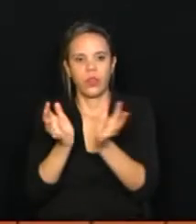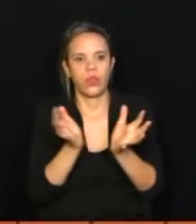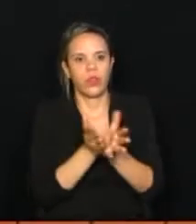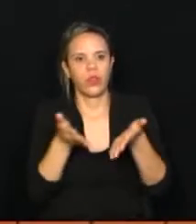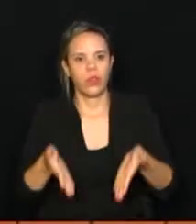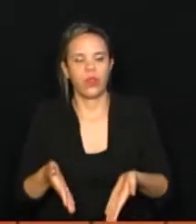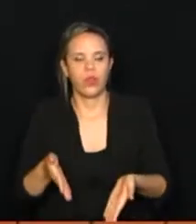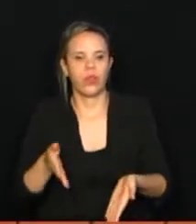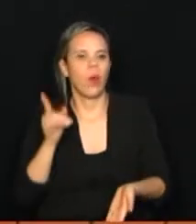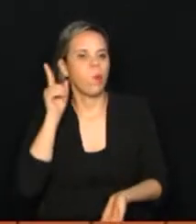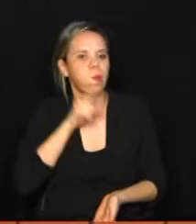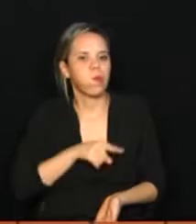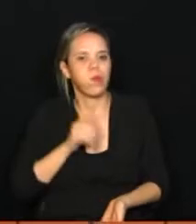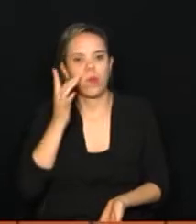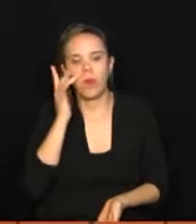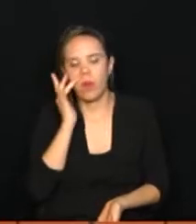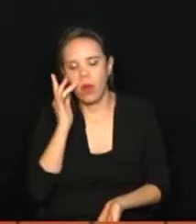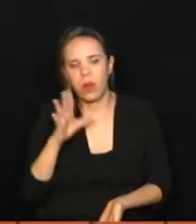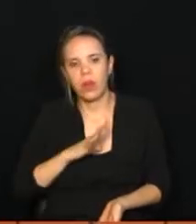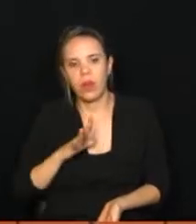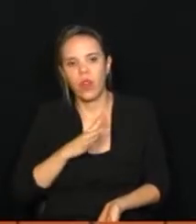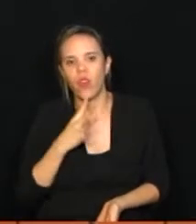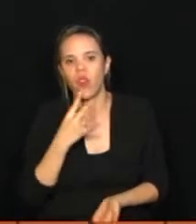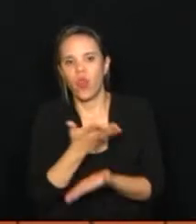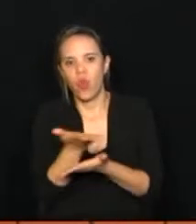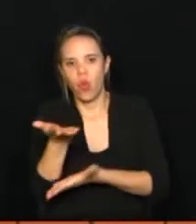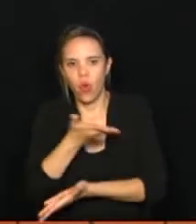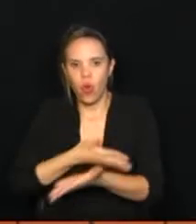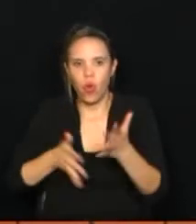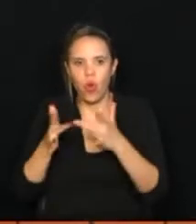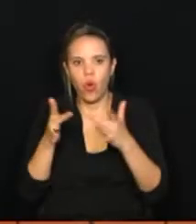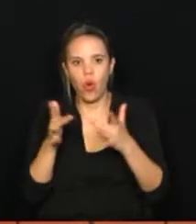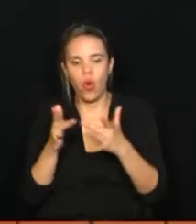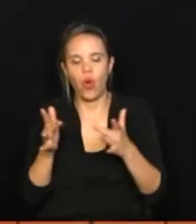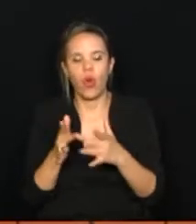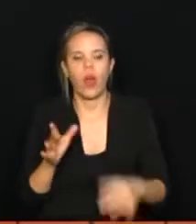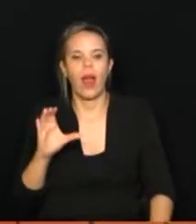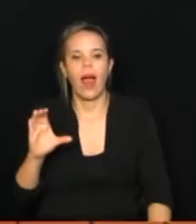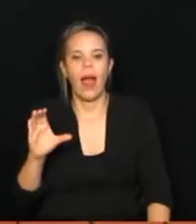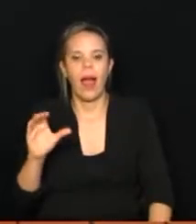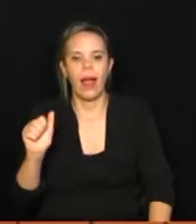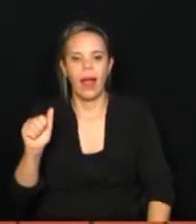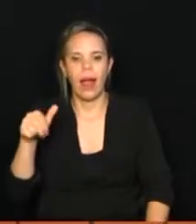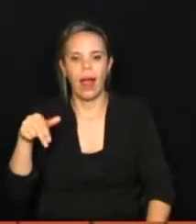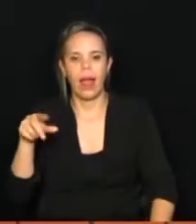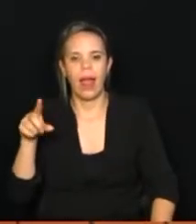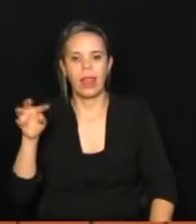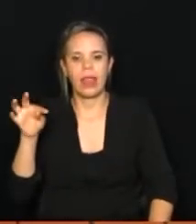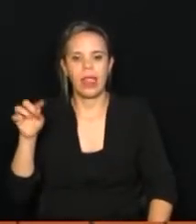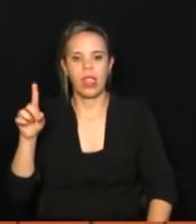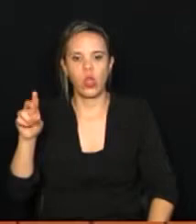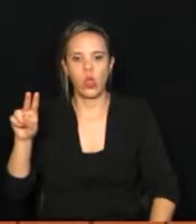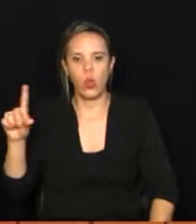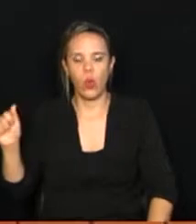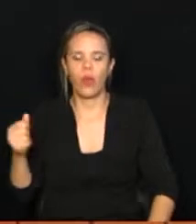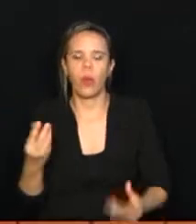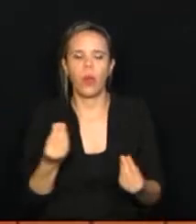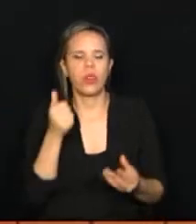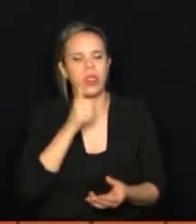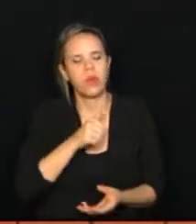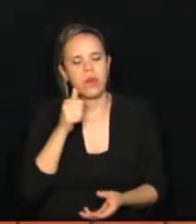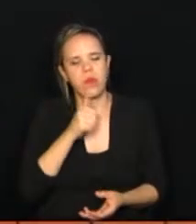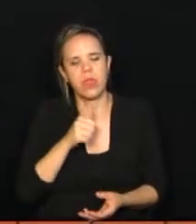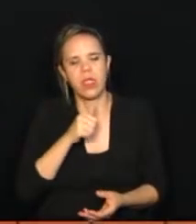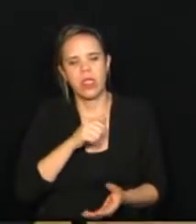de Americana, de Ourinhos. Vocês se conheciam, você citou Catanduva, que era muito forte também. Você lembra, tinha muitas meninas que jogavam aqui no